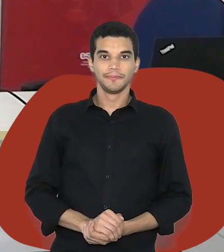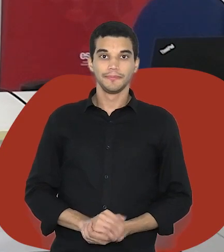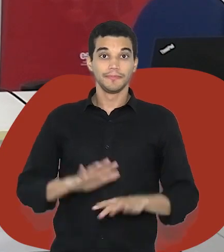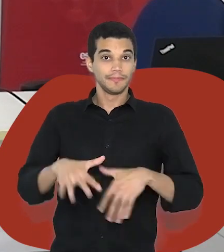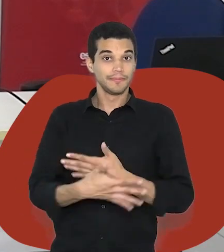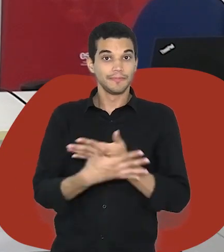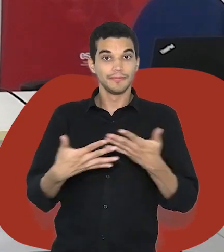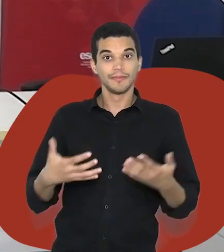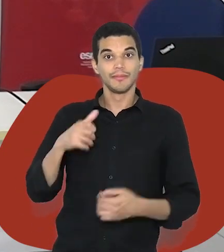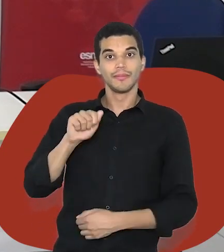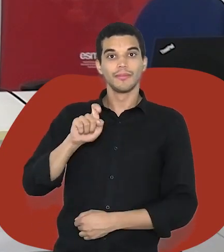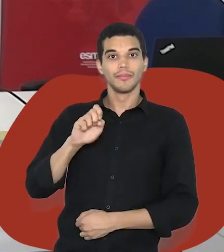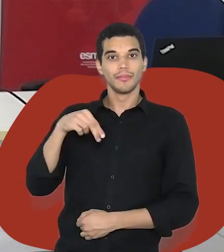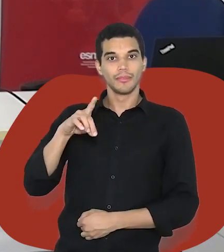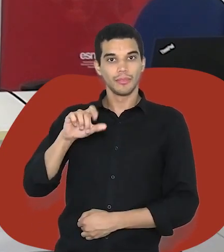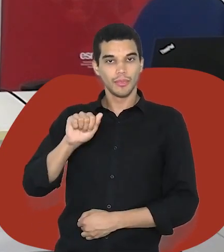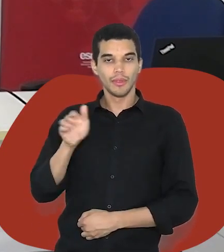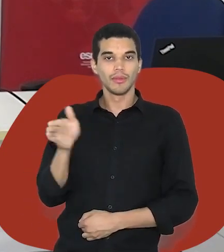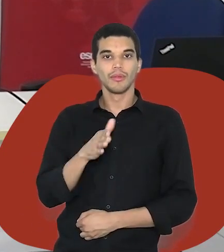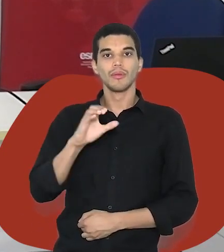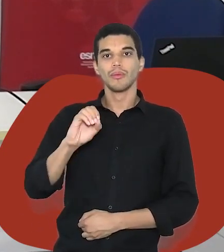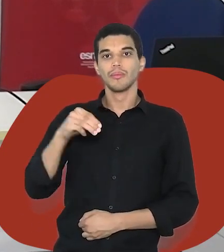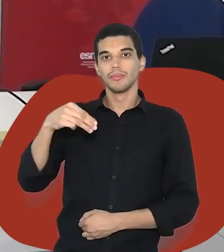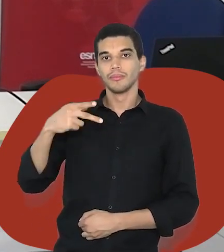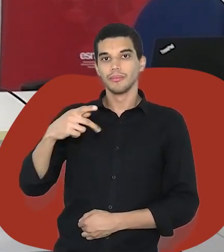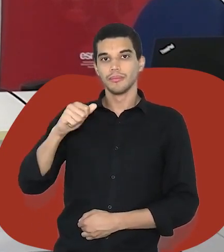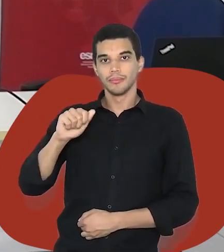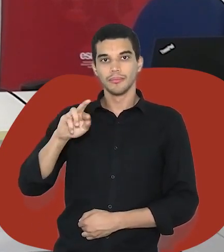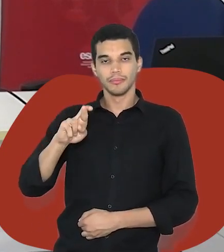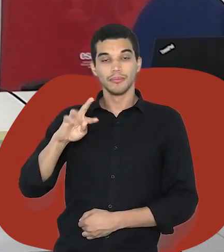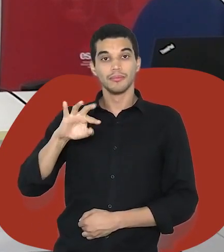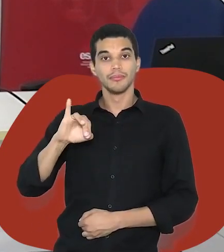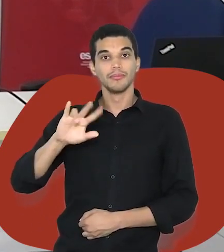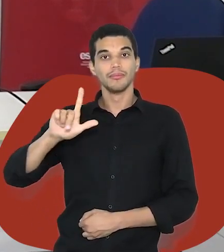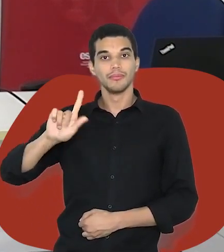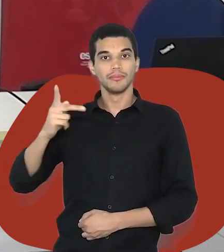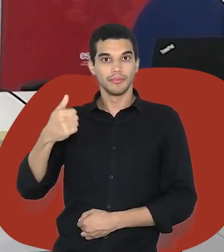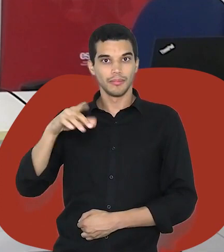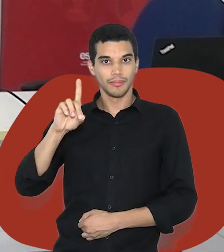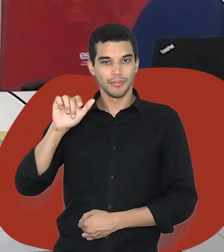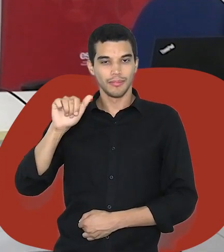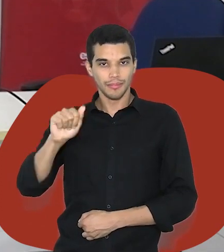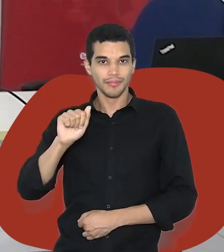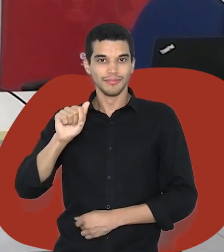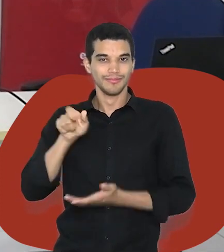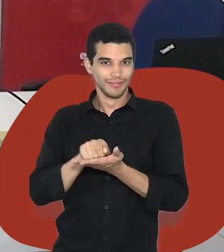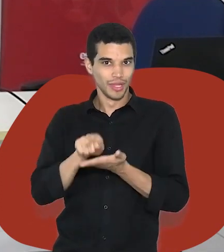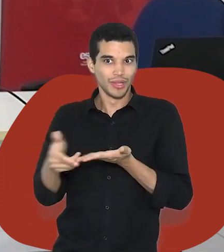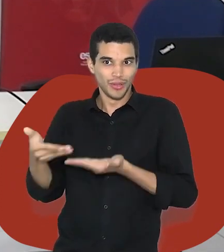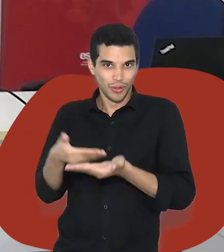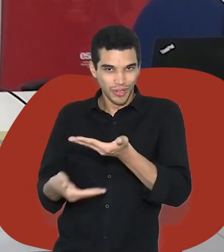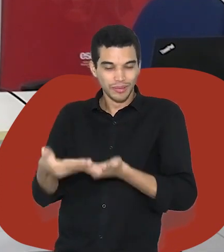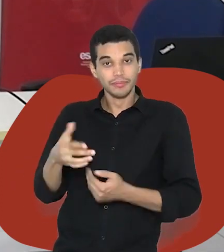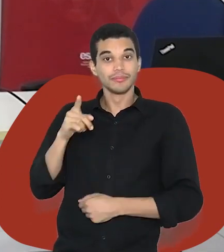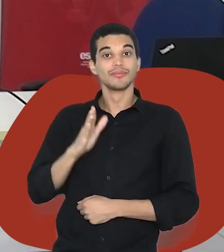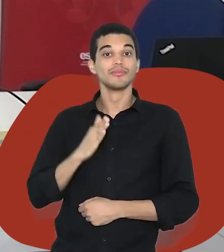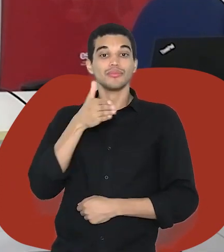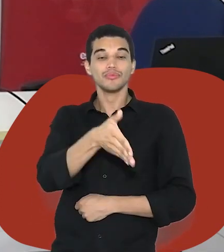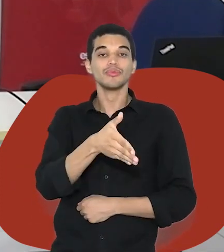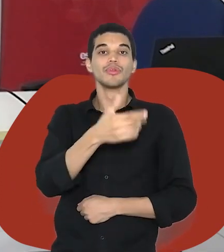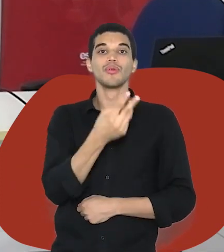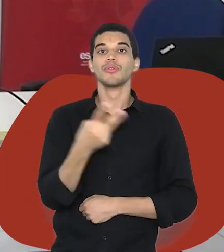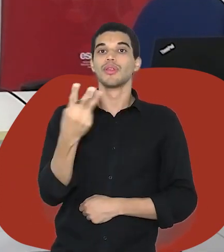O Agenda Compartilhada chega à sua terceira parada, desta vez na cidade de Limoeiro, no Agreste Pernambucano. A ação é uma iniciativa